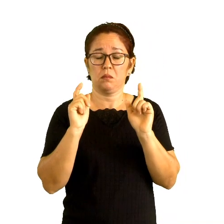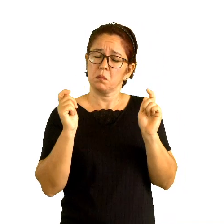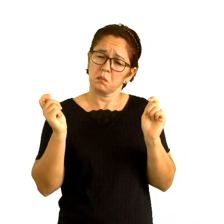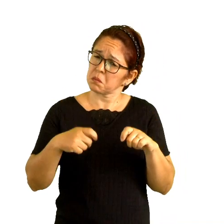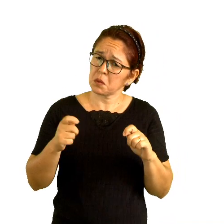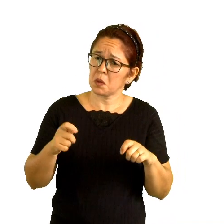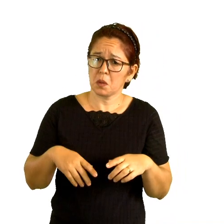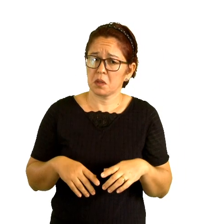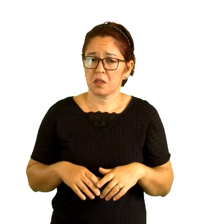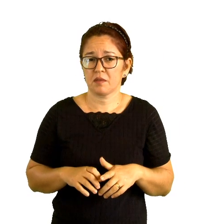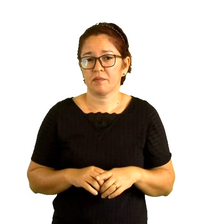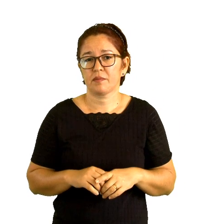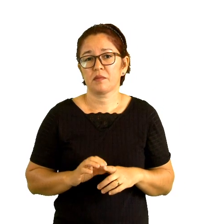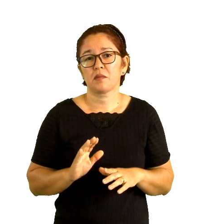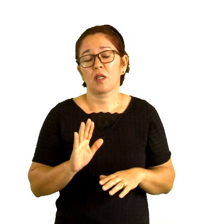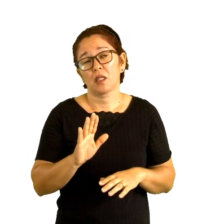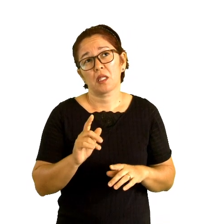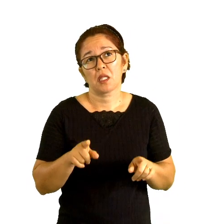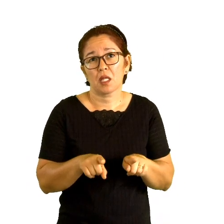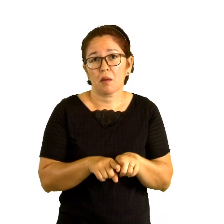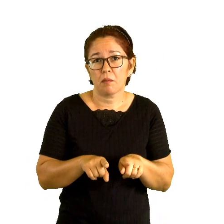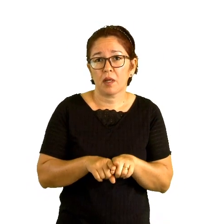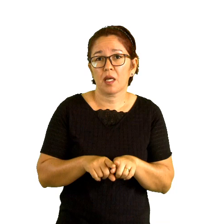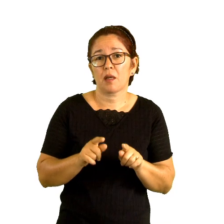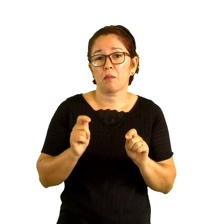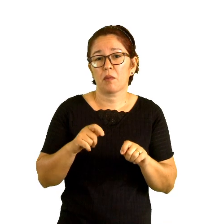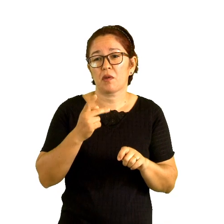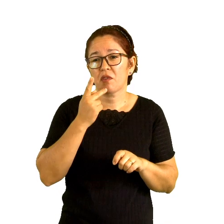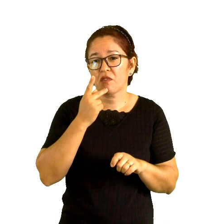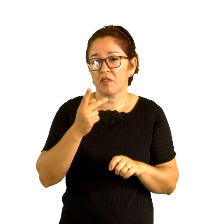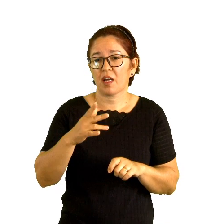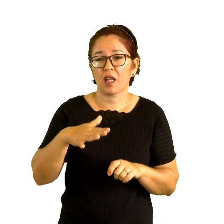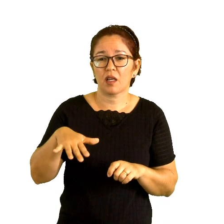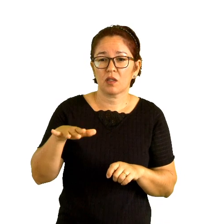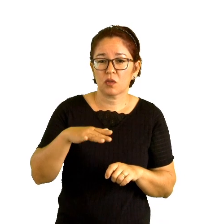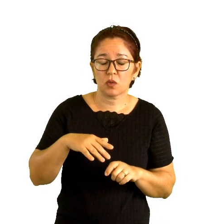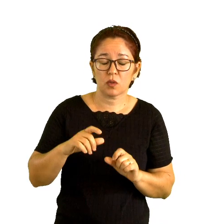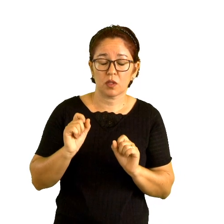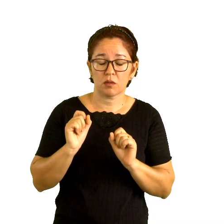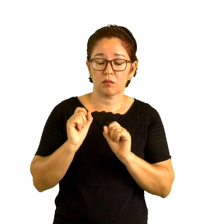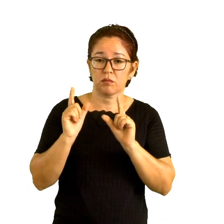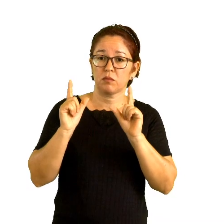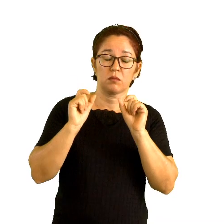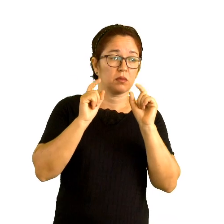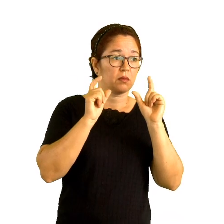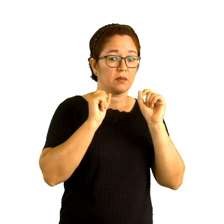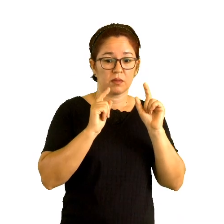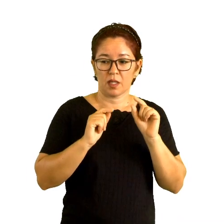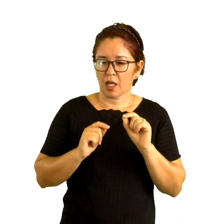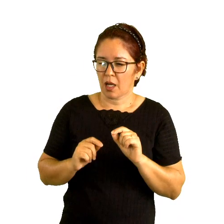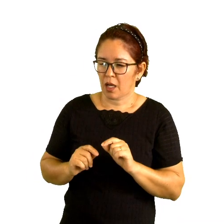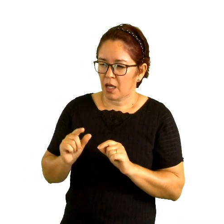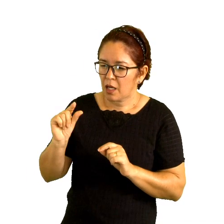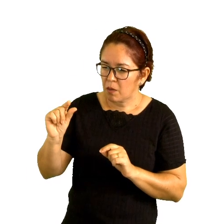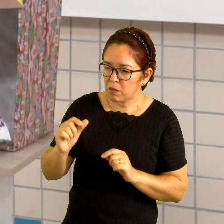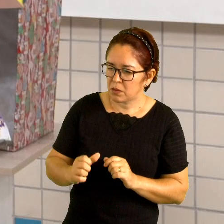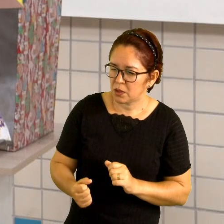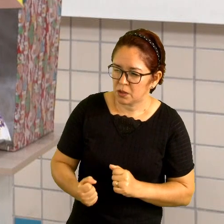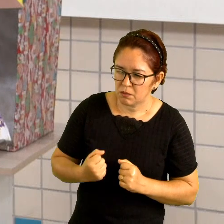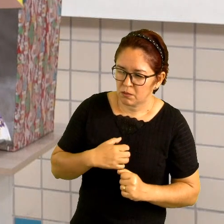que eles todos acordaram, foram acertar as contas com a pulguinha. Já pensou nisso? Porque estava lá